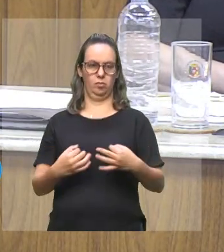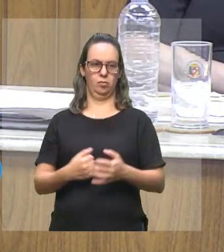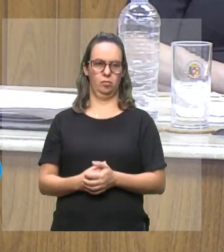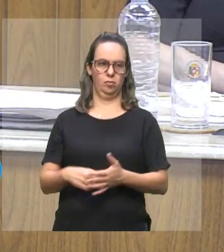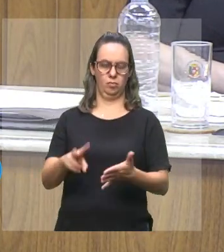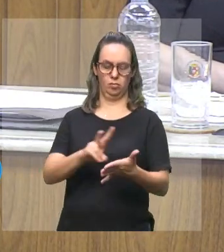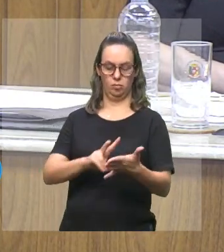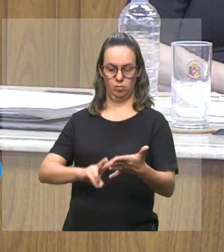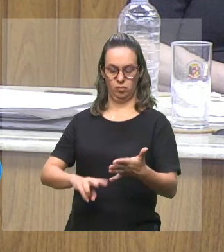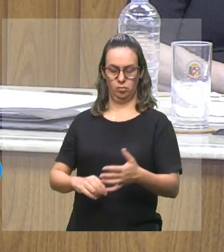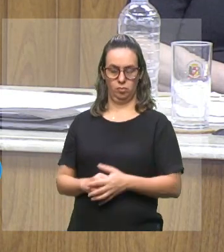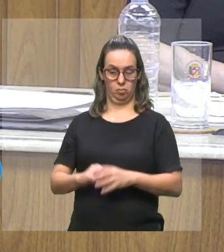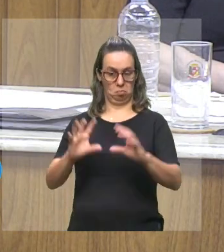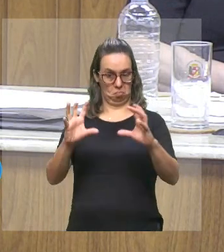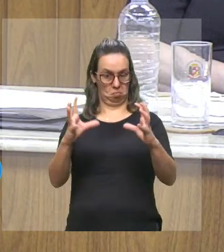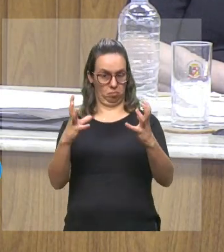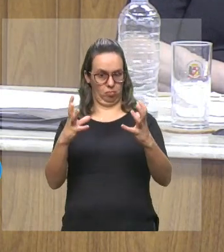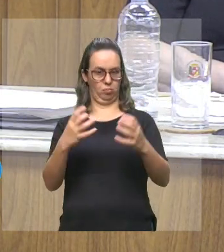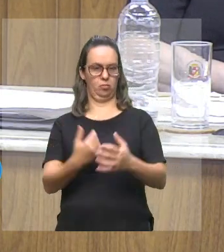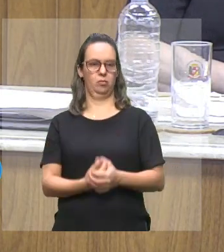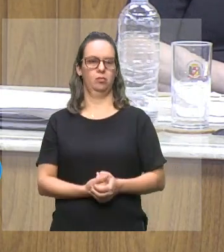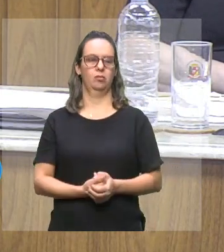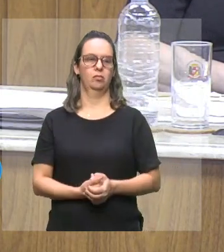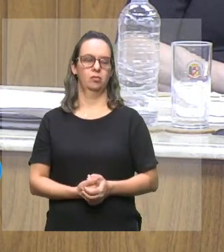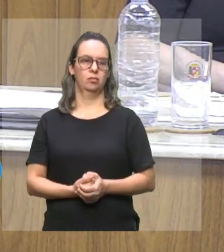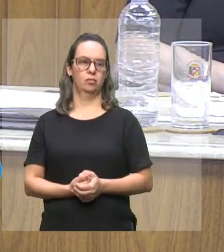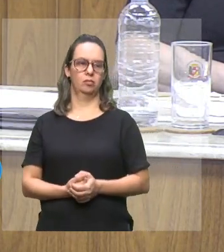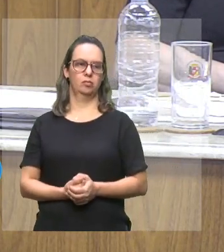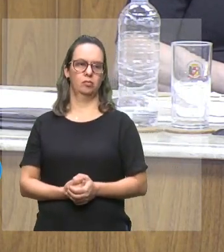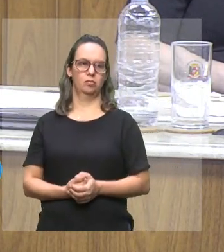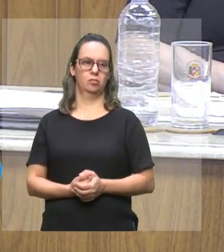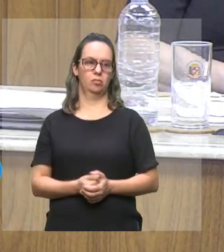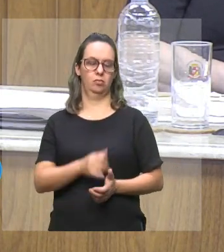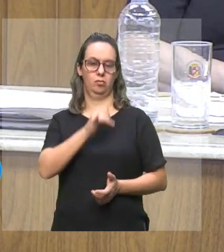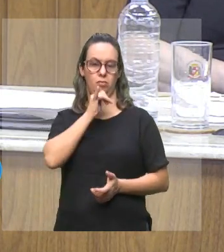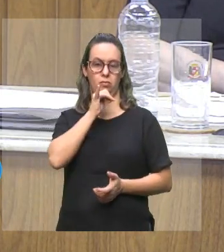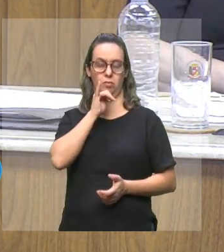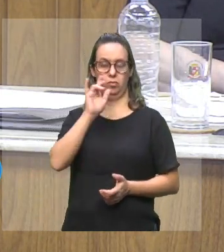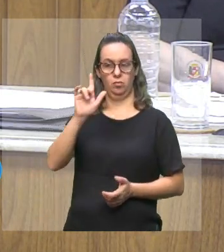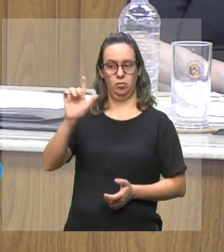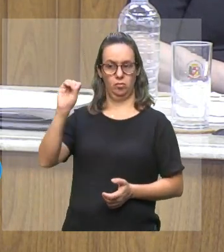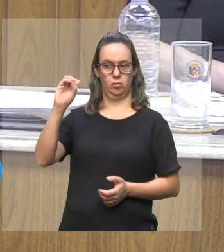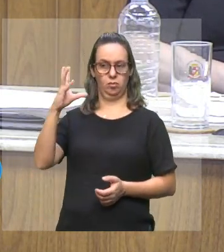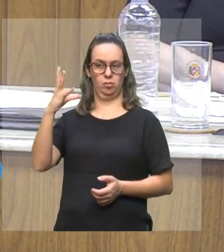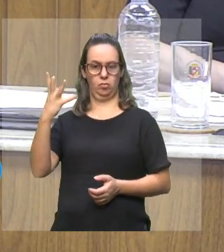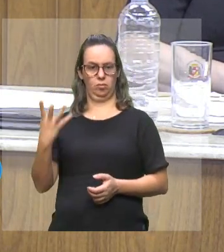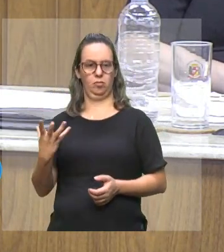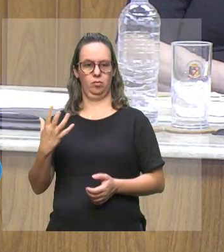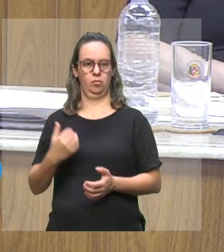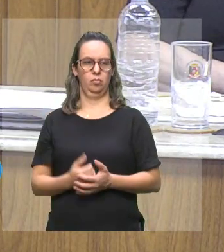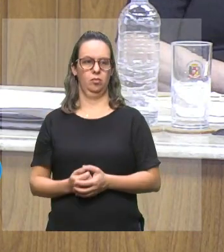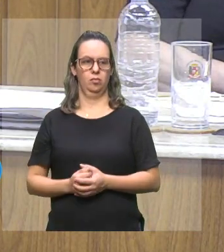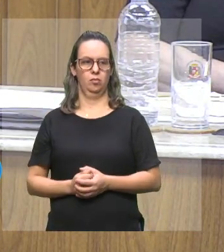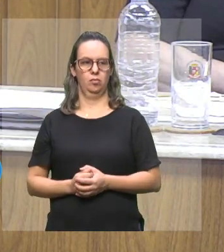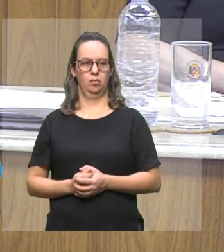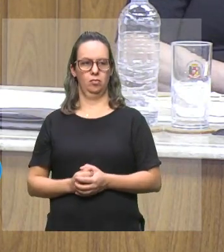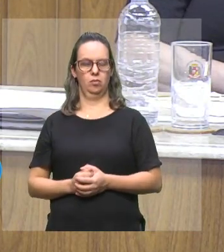vocês. Prestem bem atenção. Esse foi um apontamento que uma descrição que